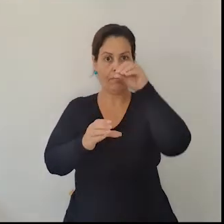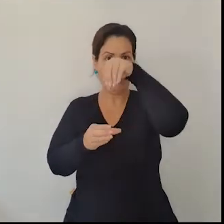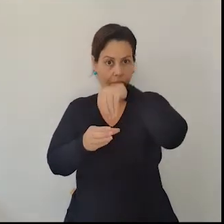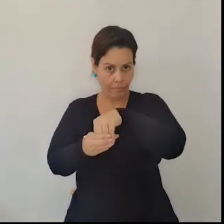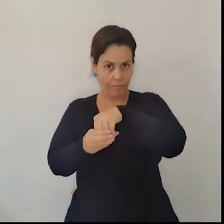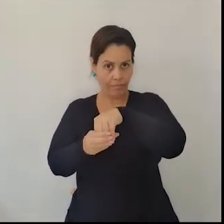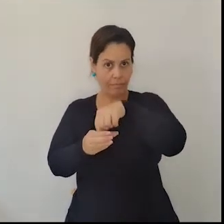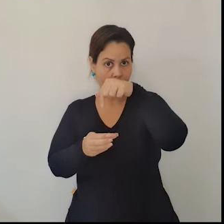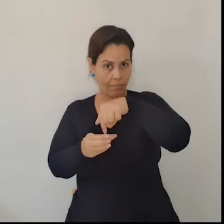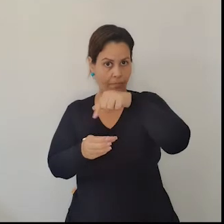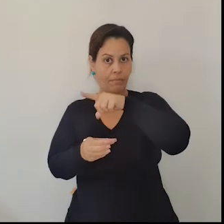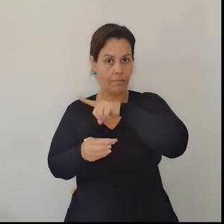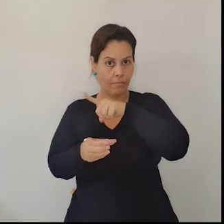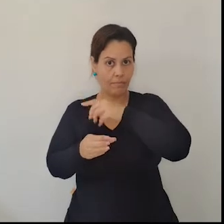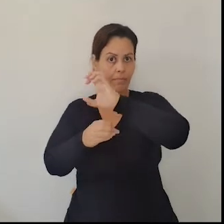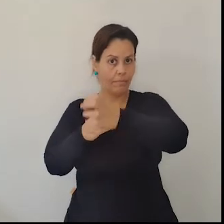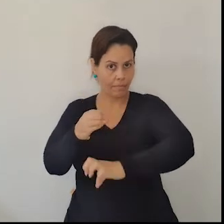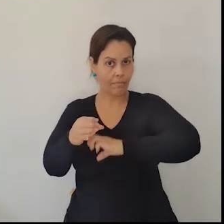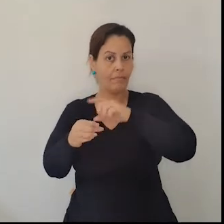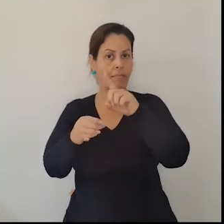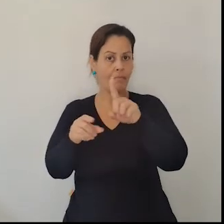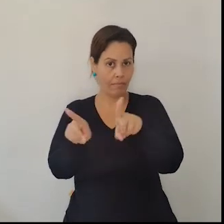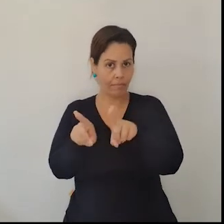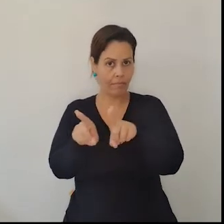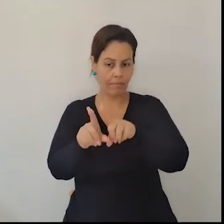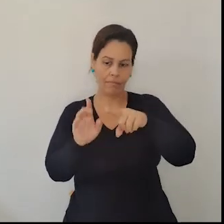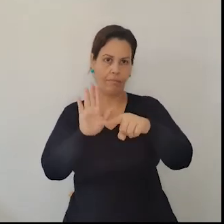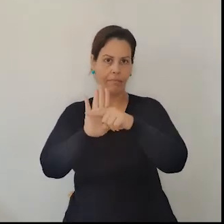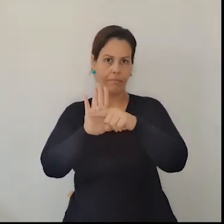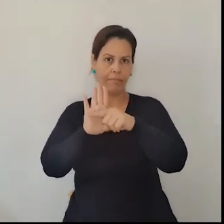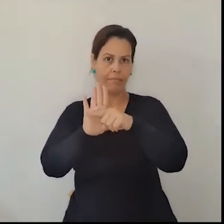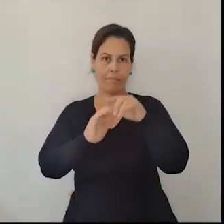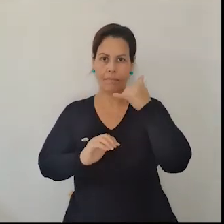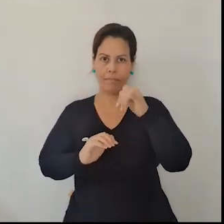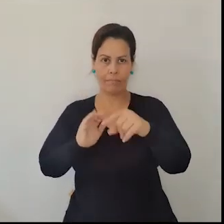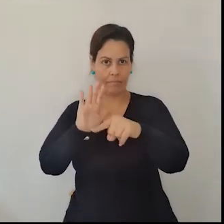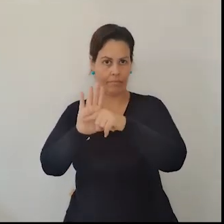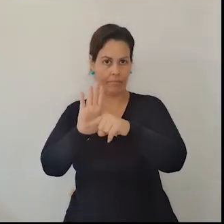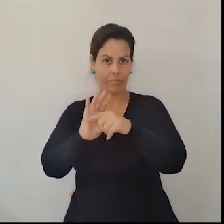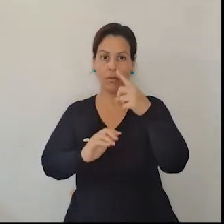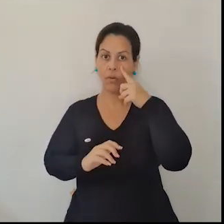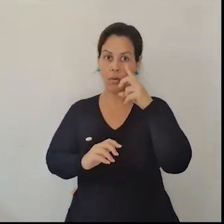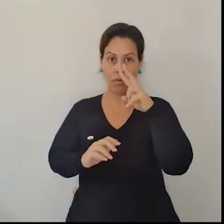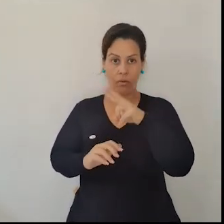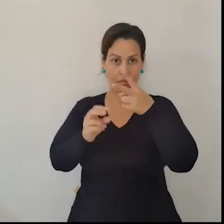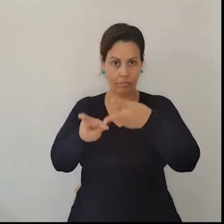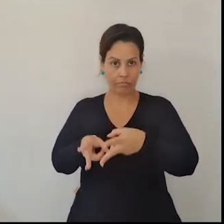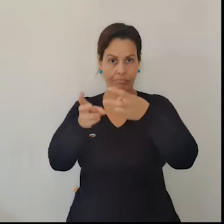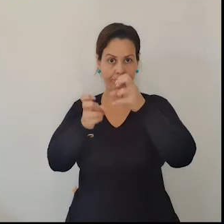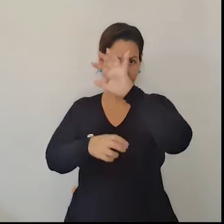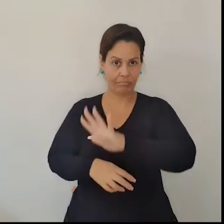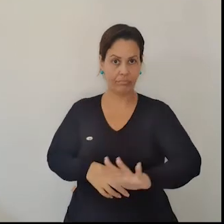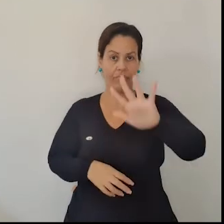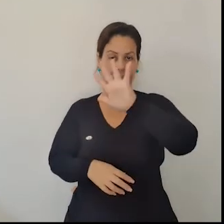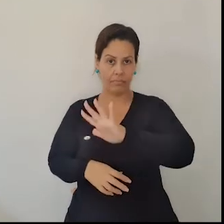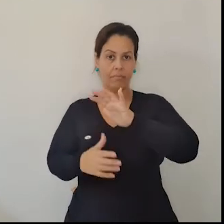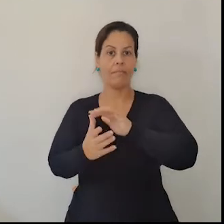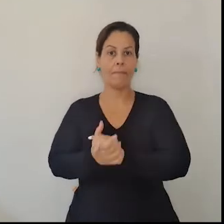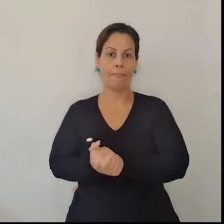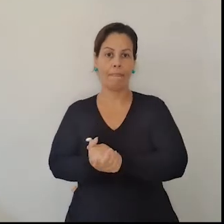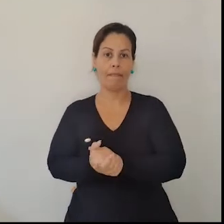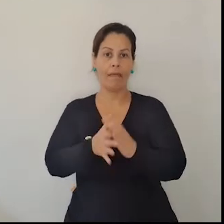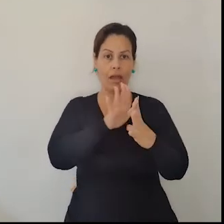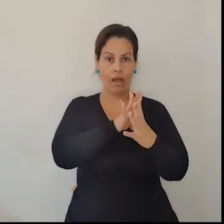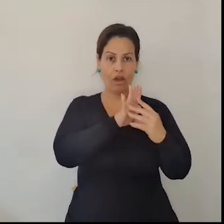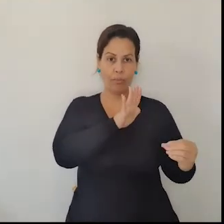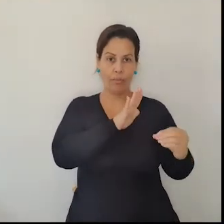homogeneamente distribuída. Incrustada nessa gelatina estariam os elétrons de cargas negativas. Então, a gente pode reparar aqui na imagem,